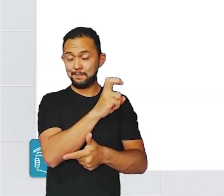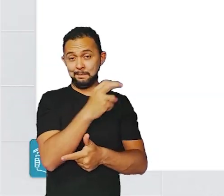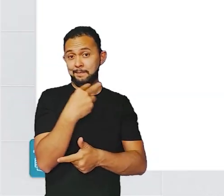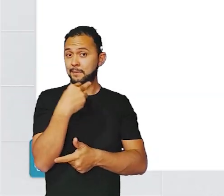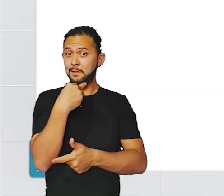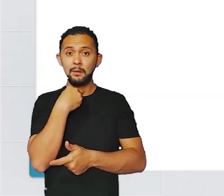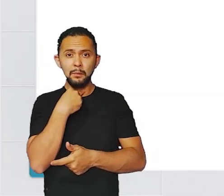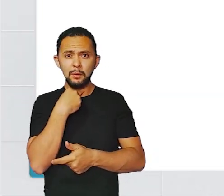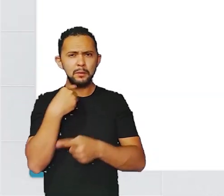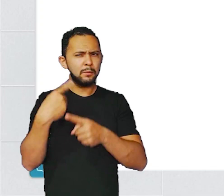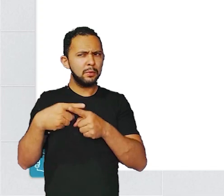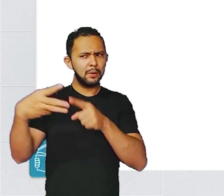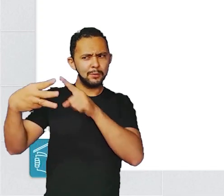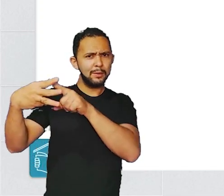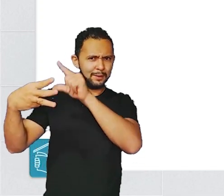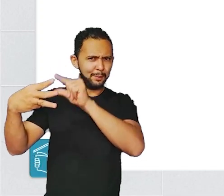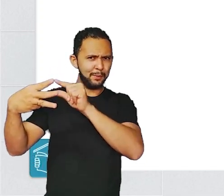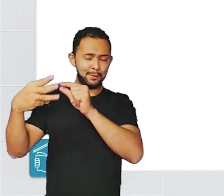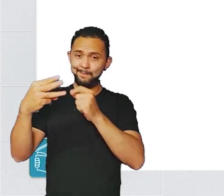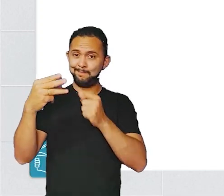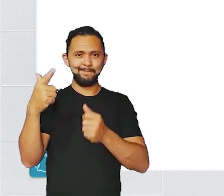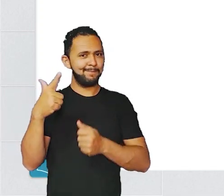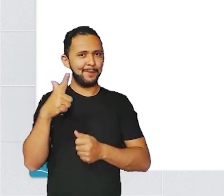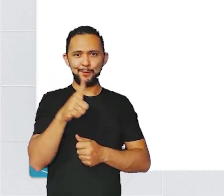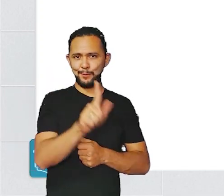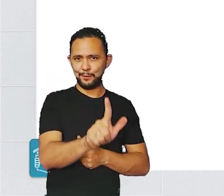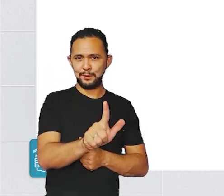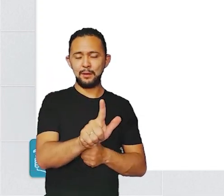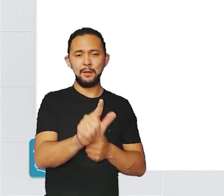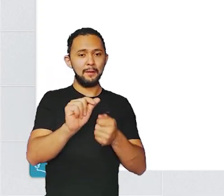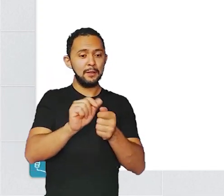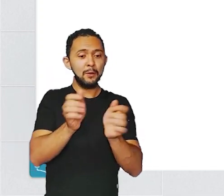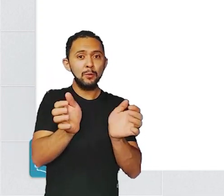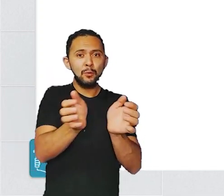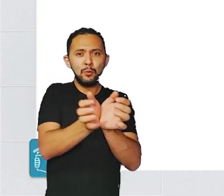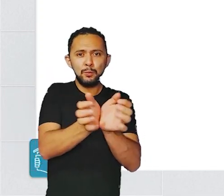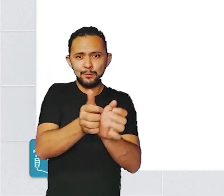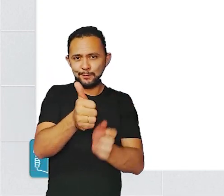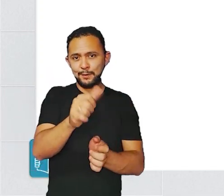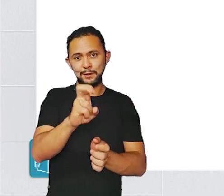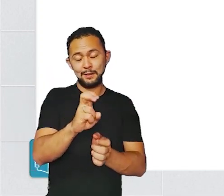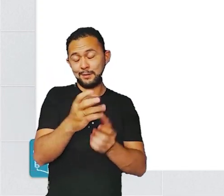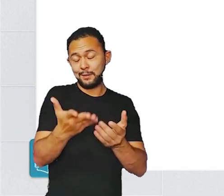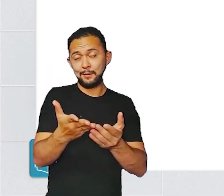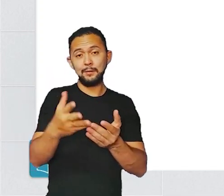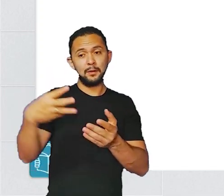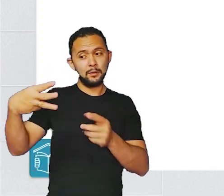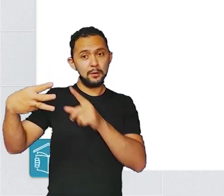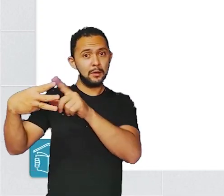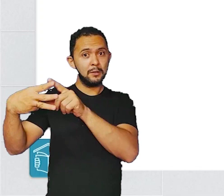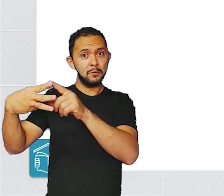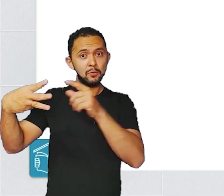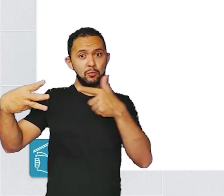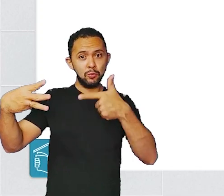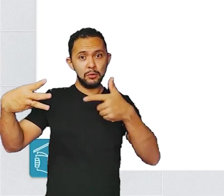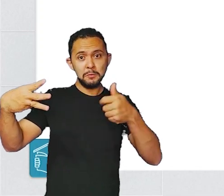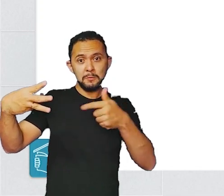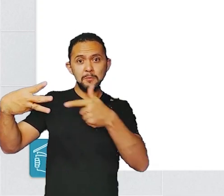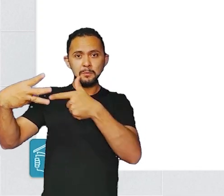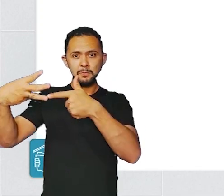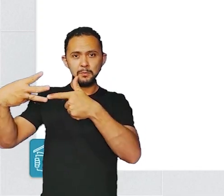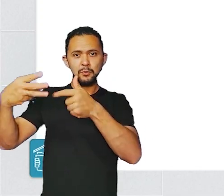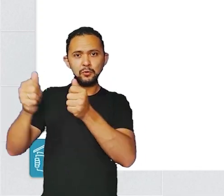né? Como o 3 é menor, não vou conseguir formar nenhum grupo de 15, então aí você já vai aumentando aqui, já vai considerar o